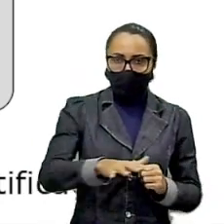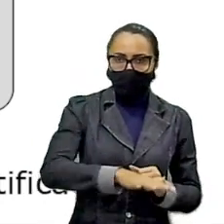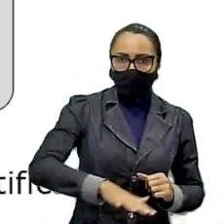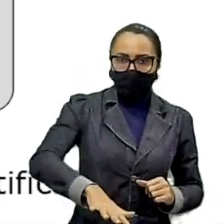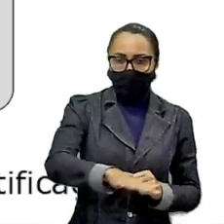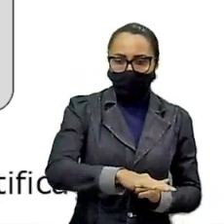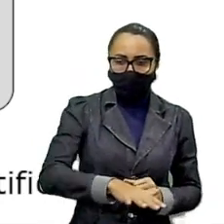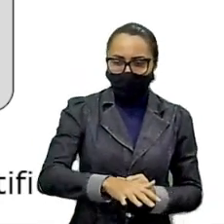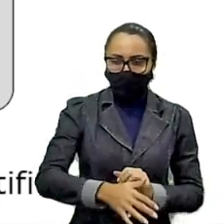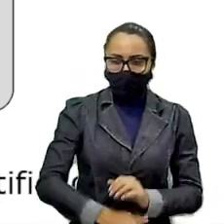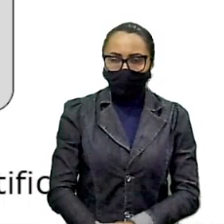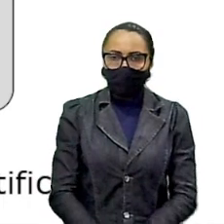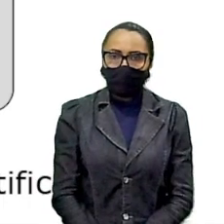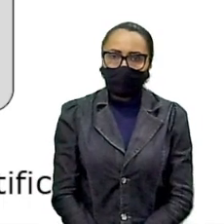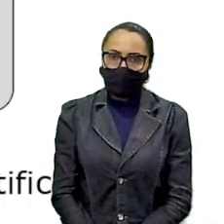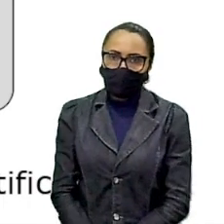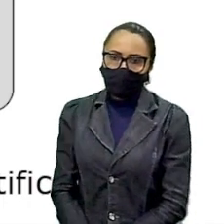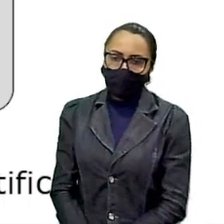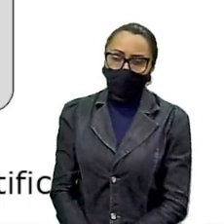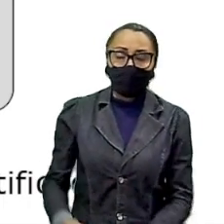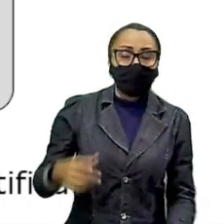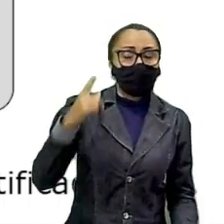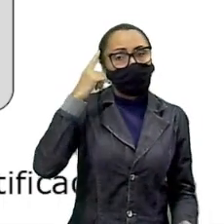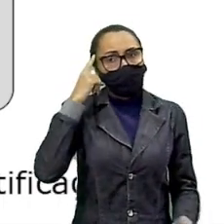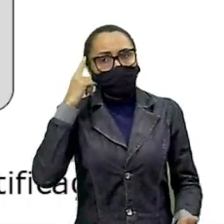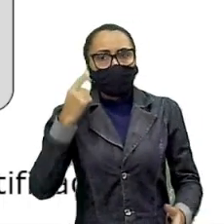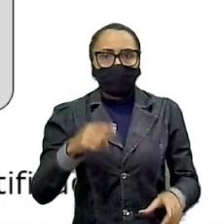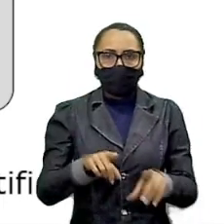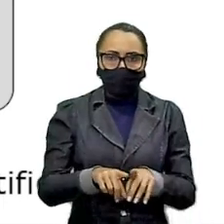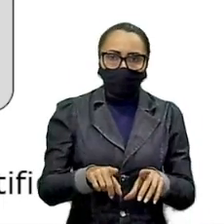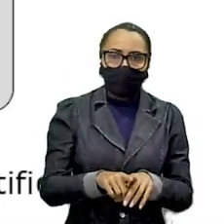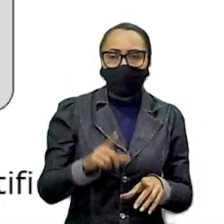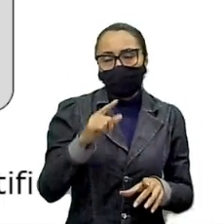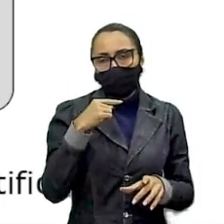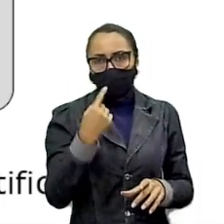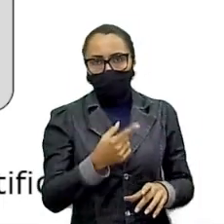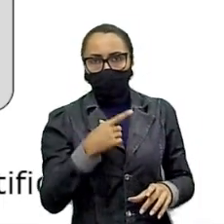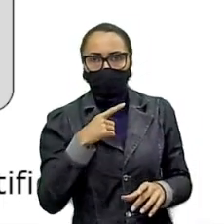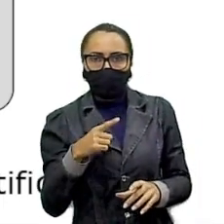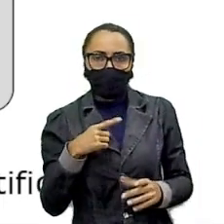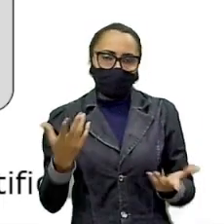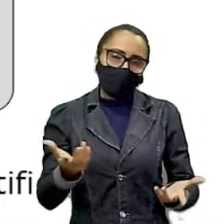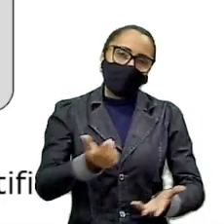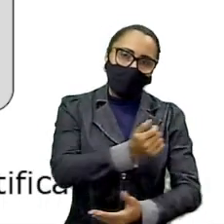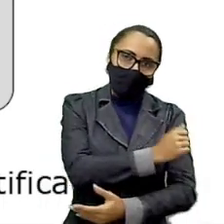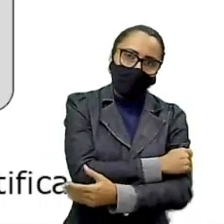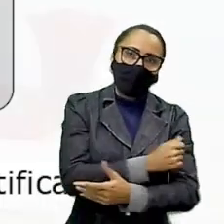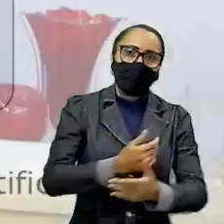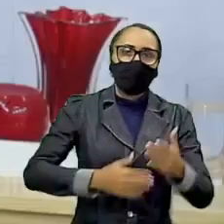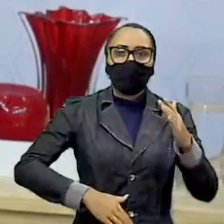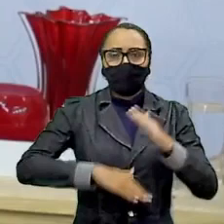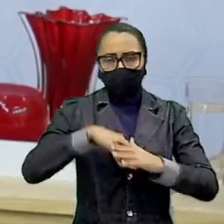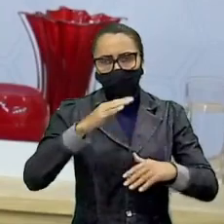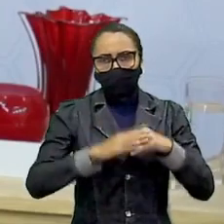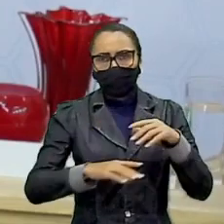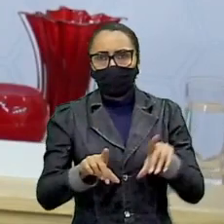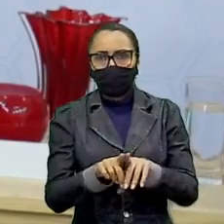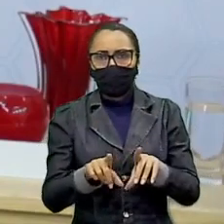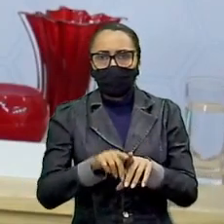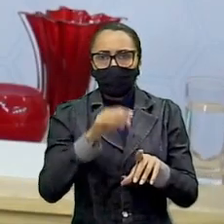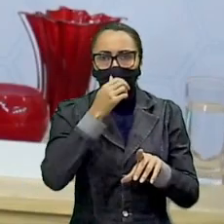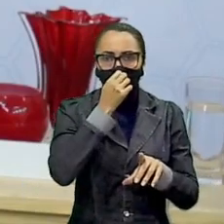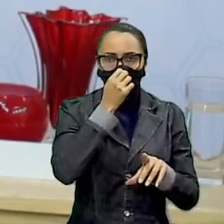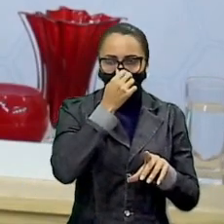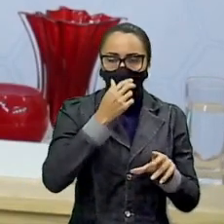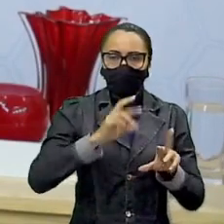né? Então, outra dúvida também que às vezes a gente tem, né, como estudante, né, como profissional também, é a